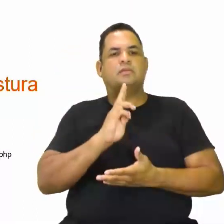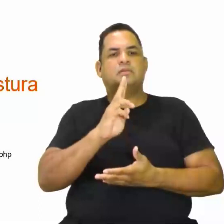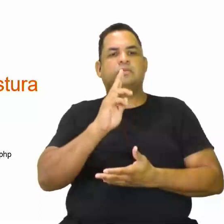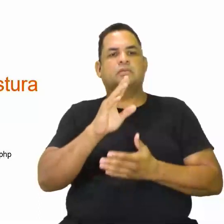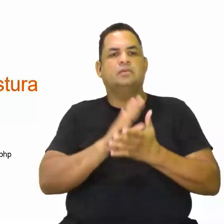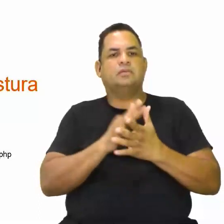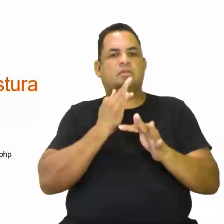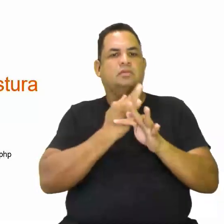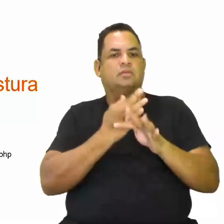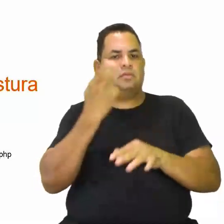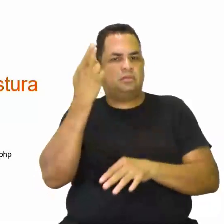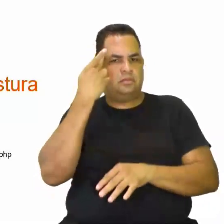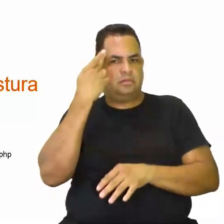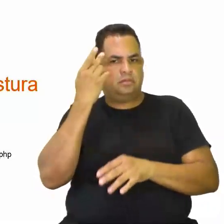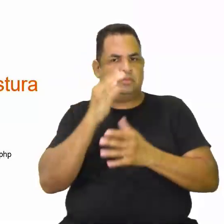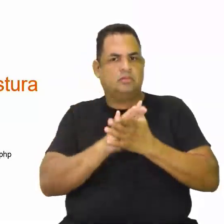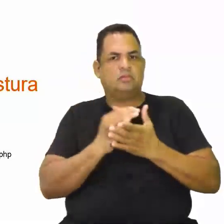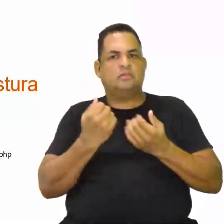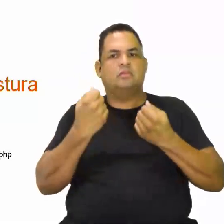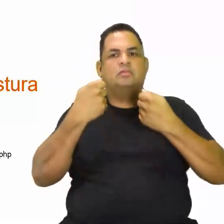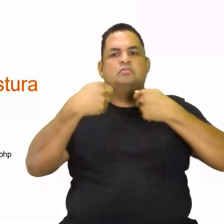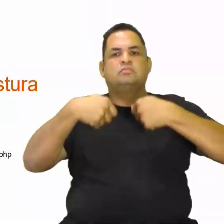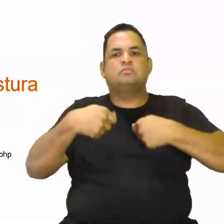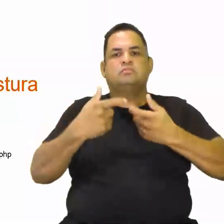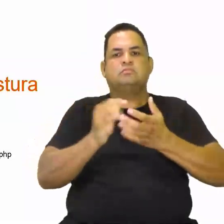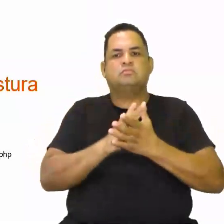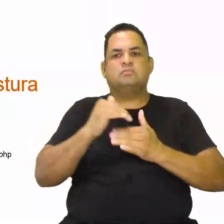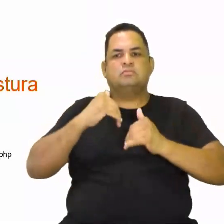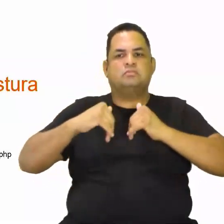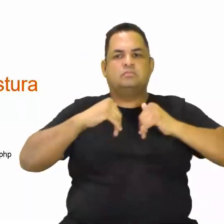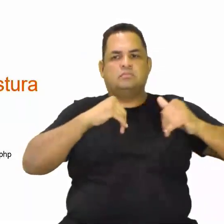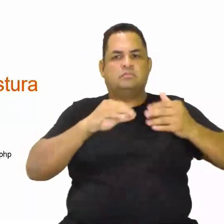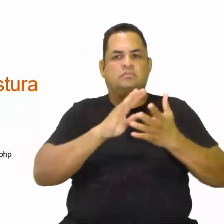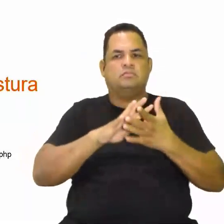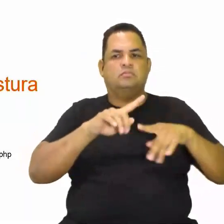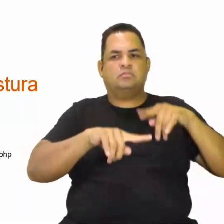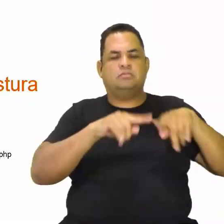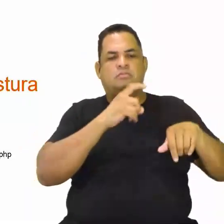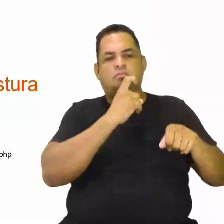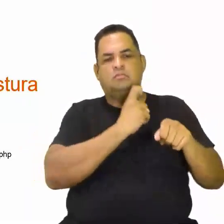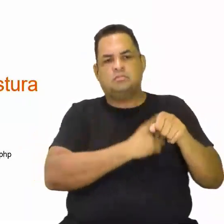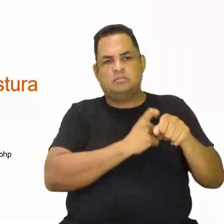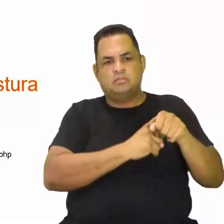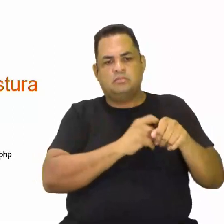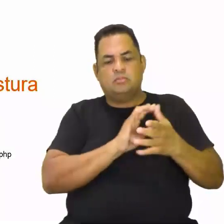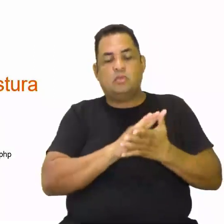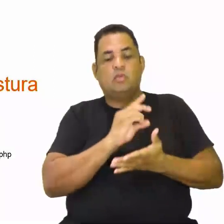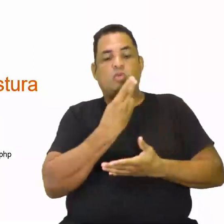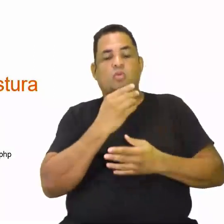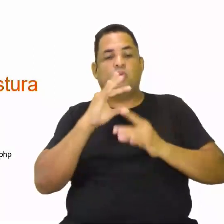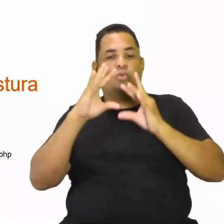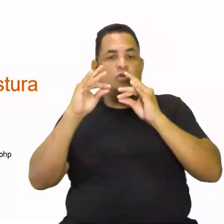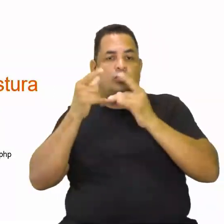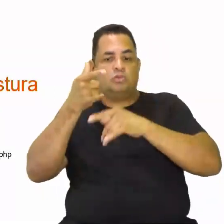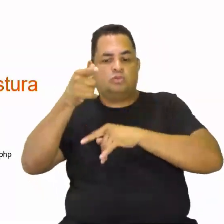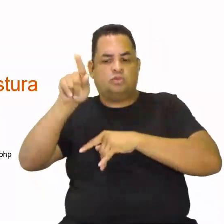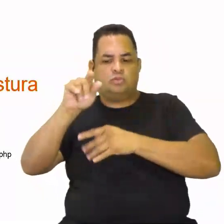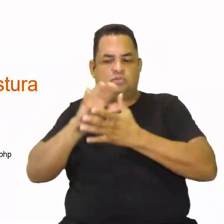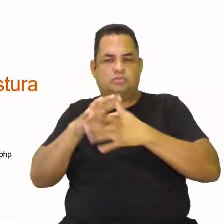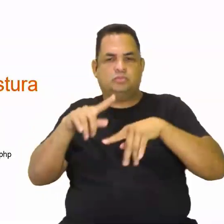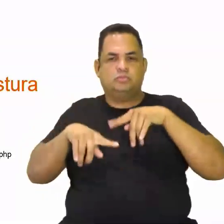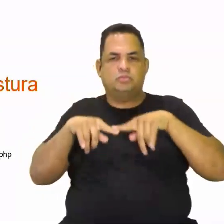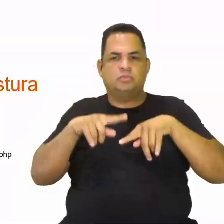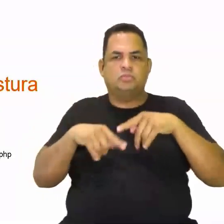processo físico natural que permite separar o material sólido ou líquido de outros